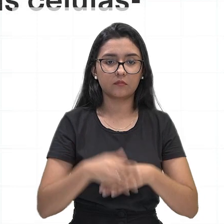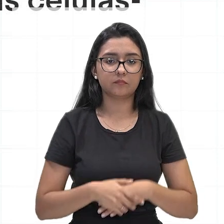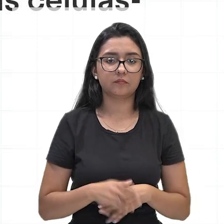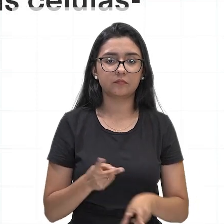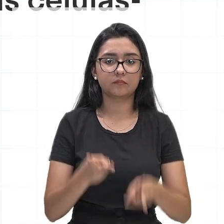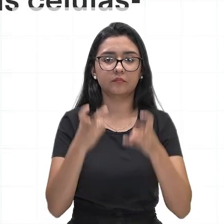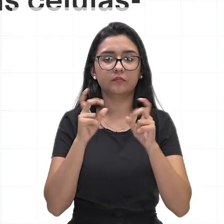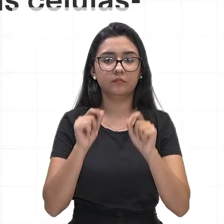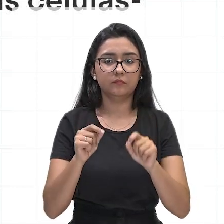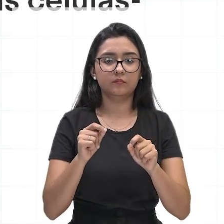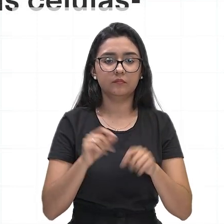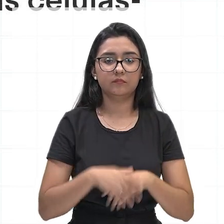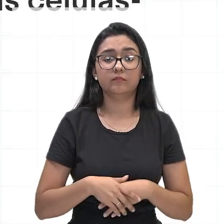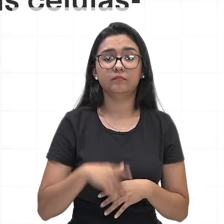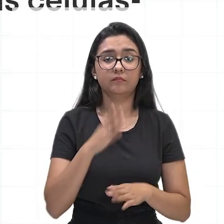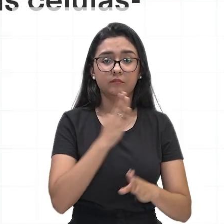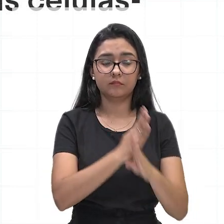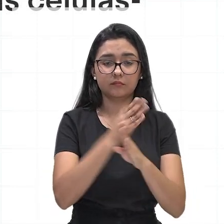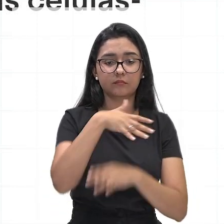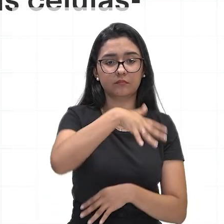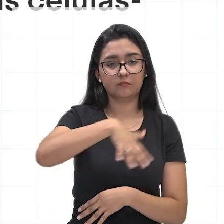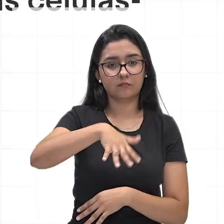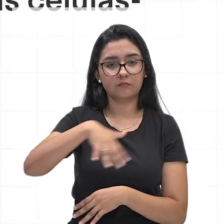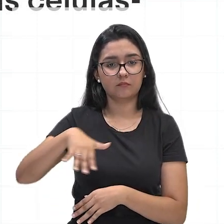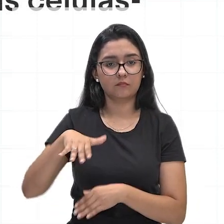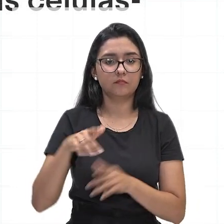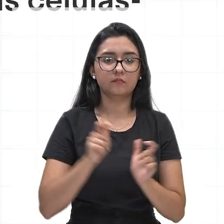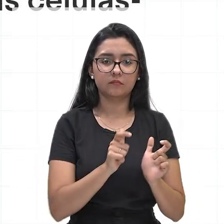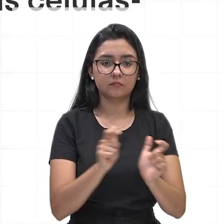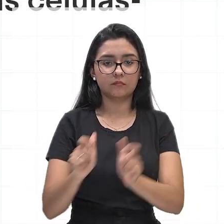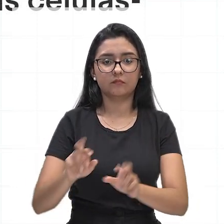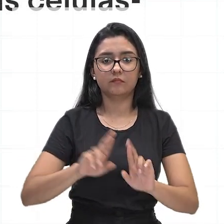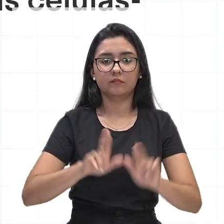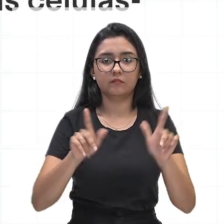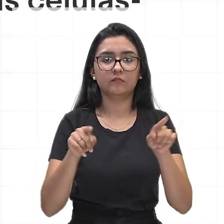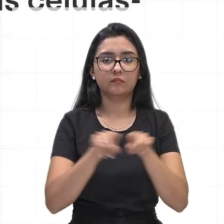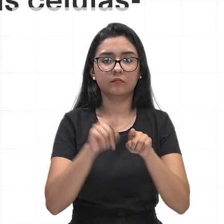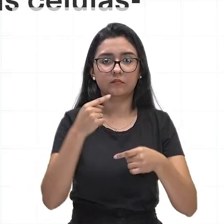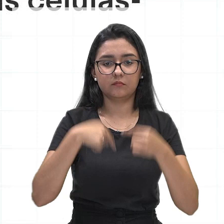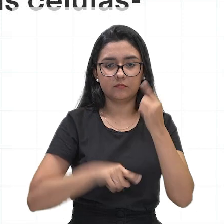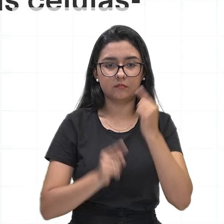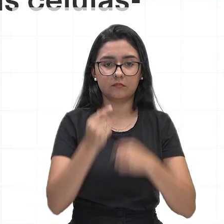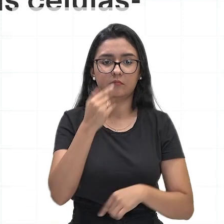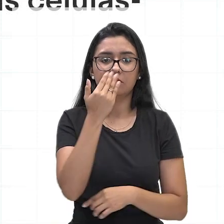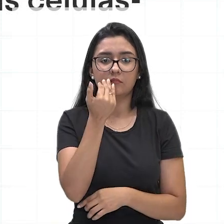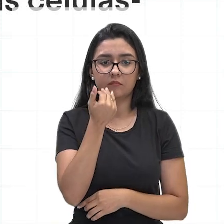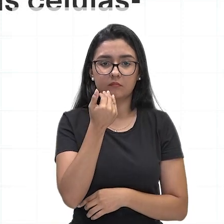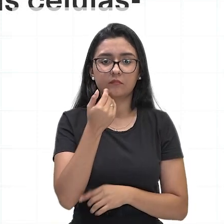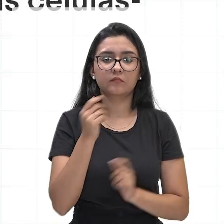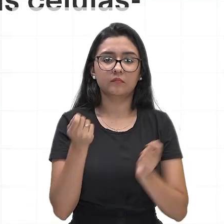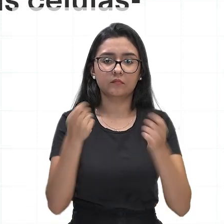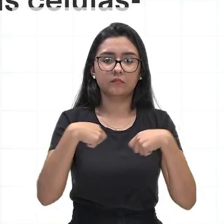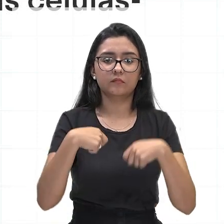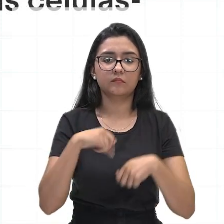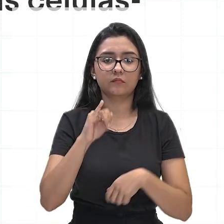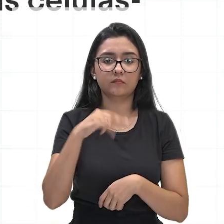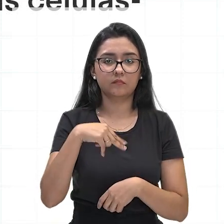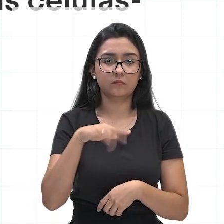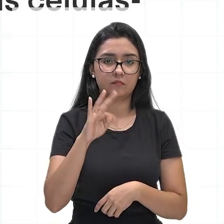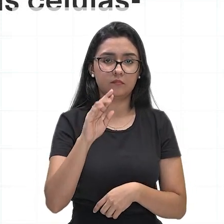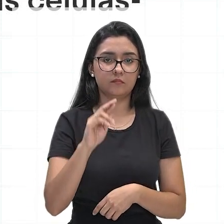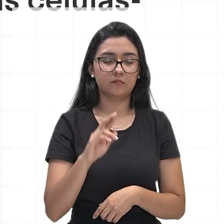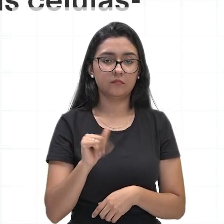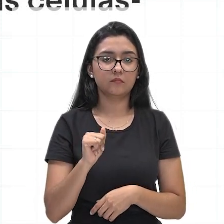gente vê que eles ocupam esses diferentes ambientes e já tem ali um sistema digestório incompleto, onde a digestão vai ser intra